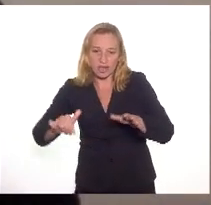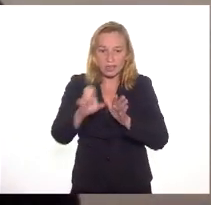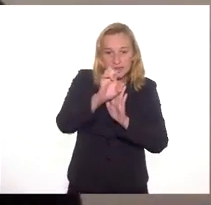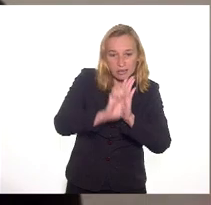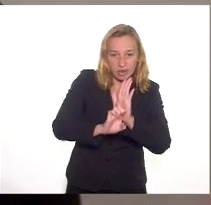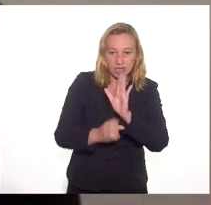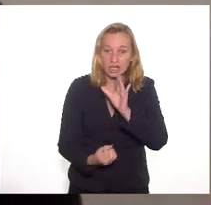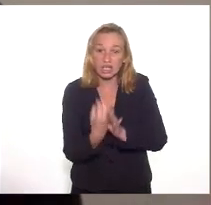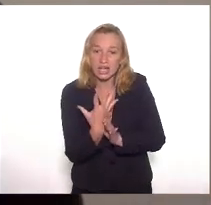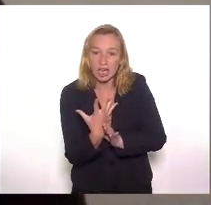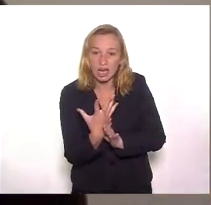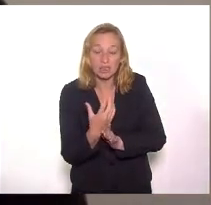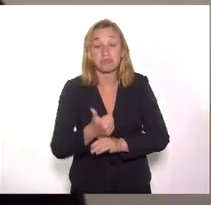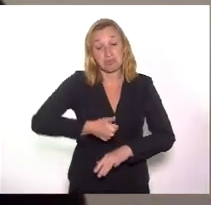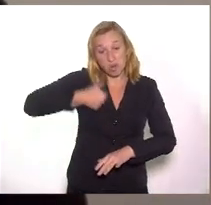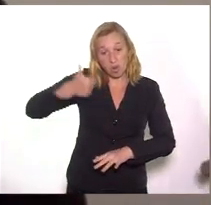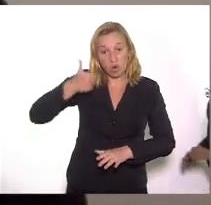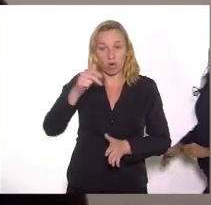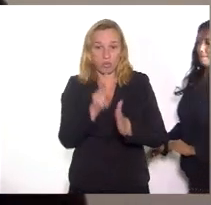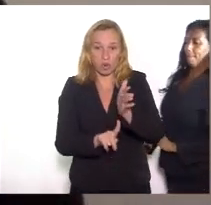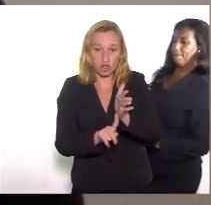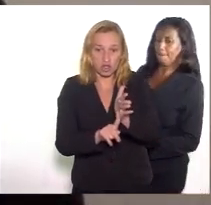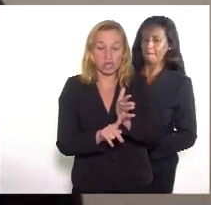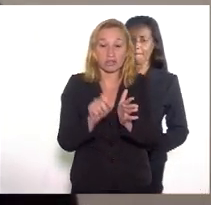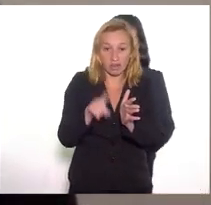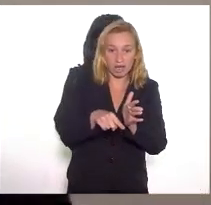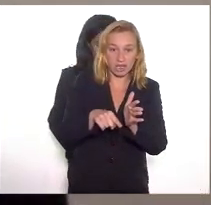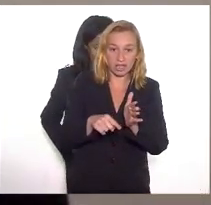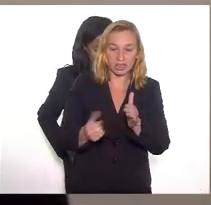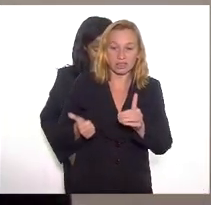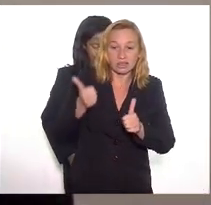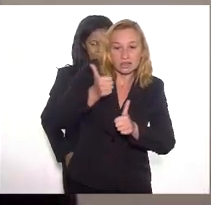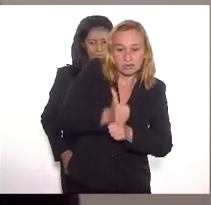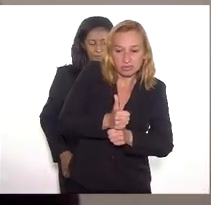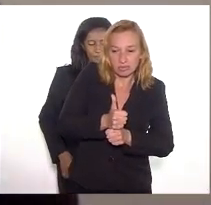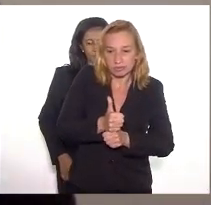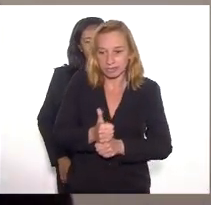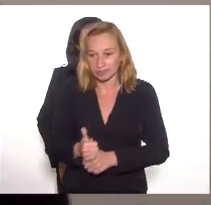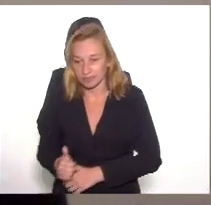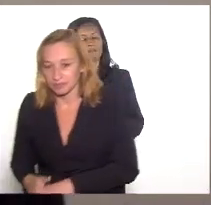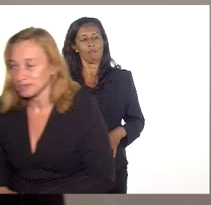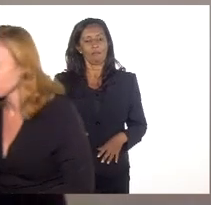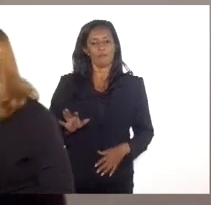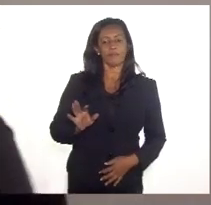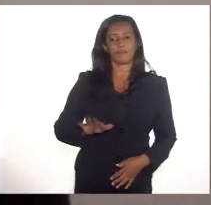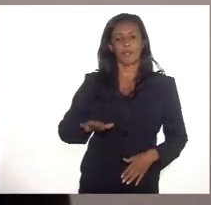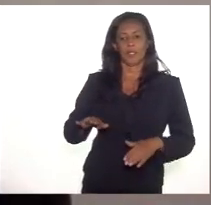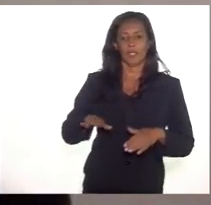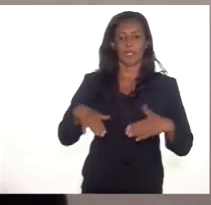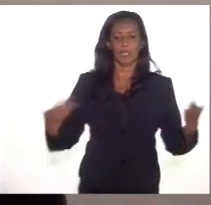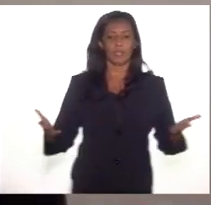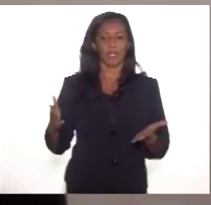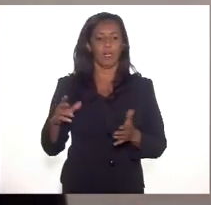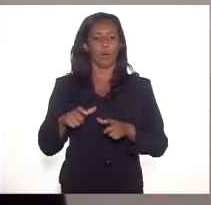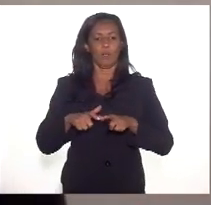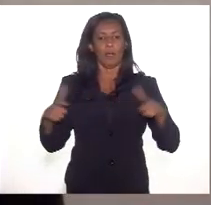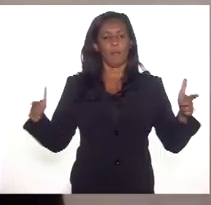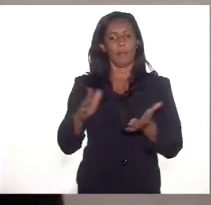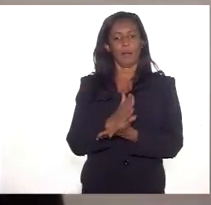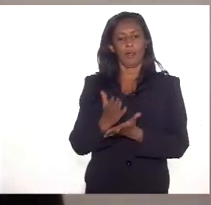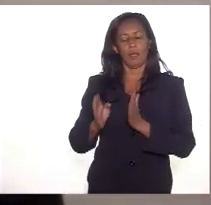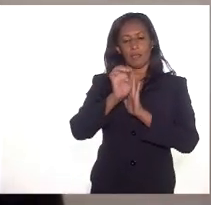emendas que aprimoraram o projeto, né, que trouxeram melhorias para esse projeto. Então, a maioria das emendas